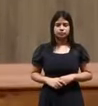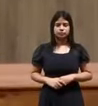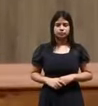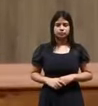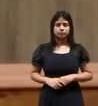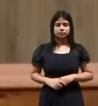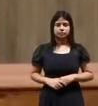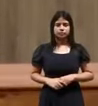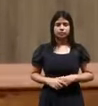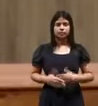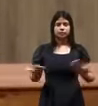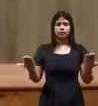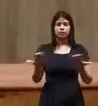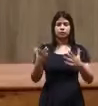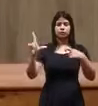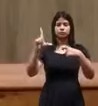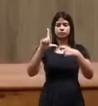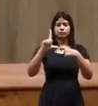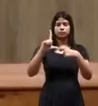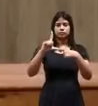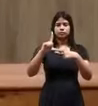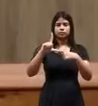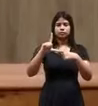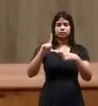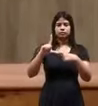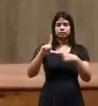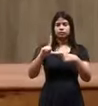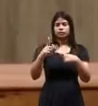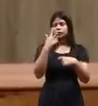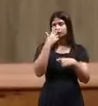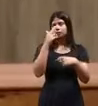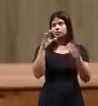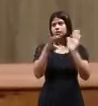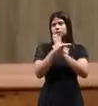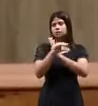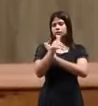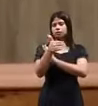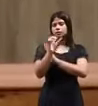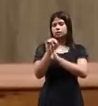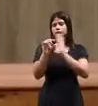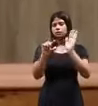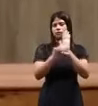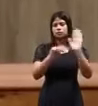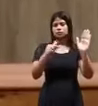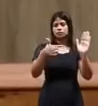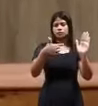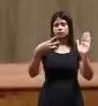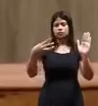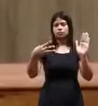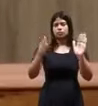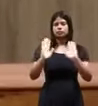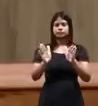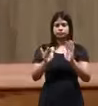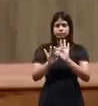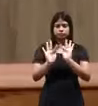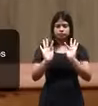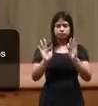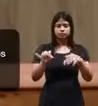Coloca aí, Jorge, Lucas, me parece que é 10:23, para finalizar aqui. 10:23,